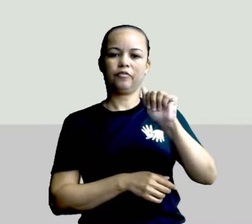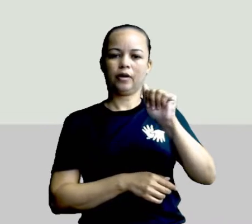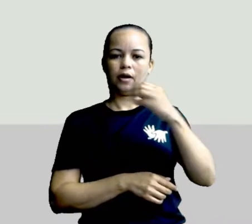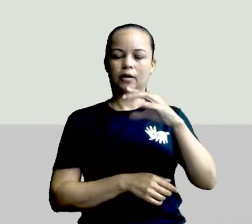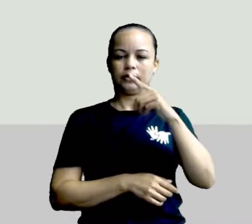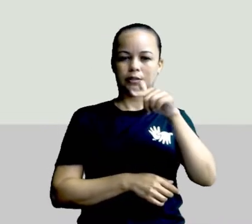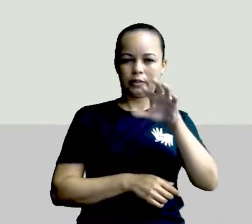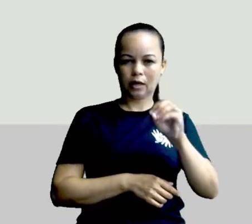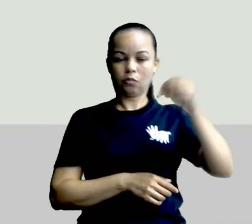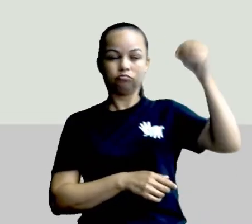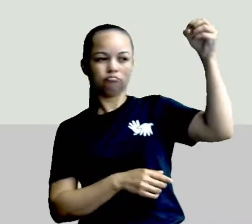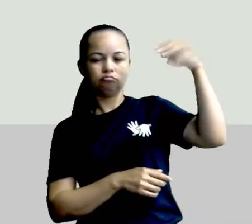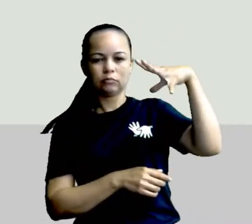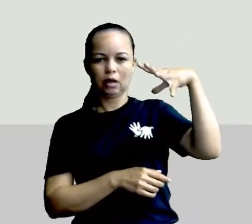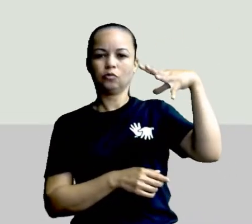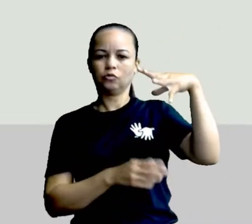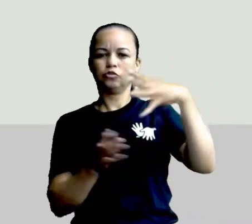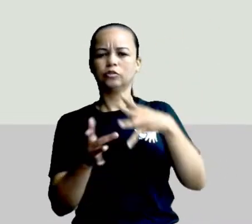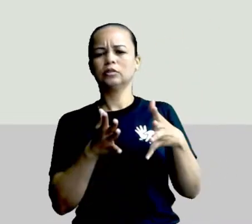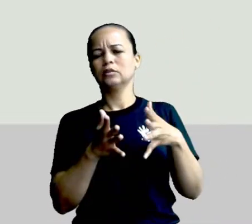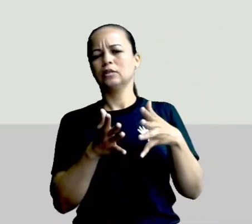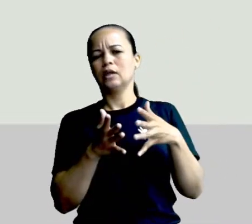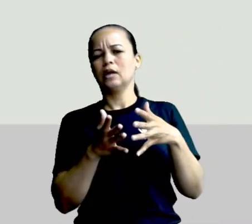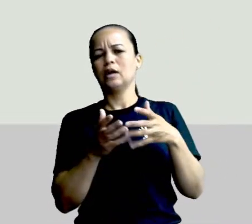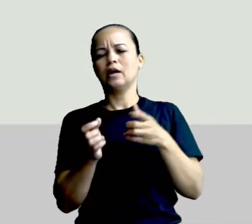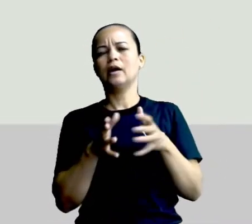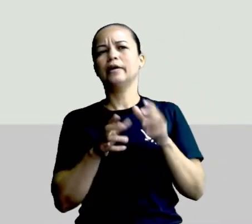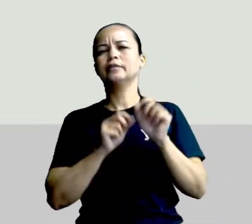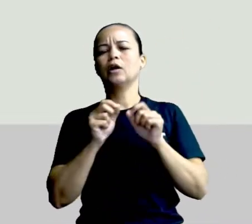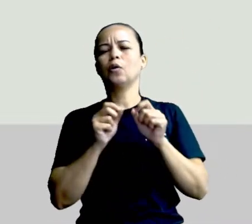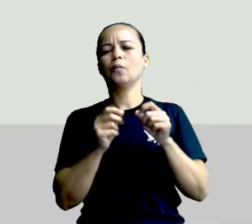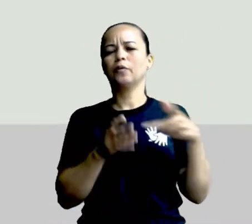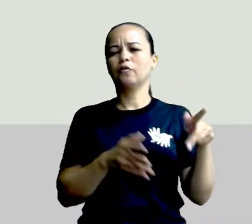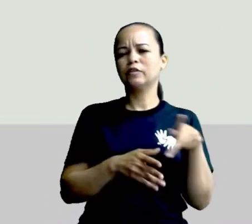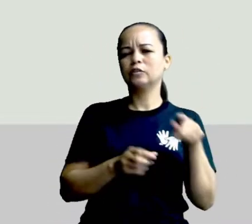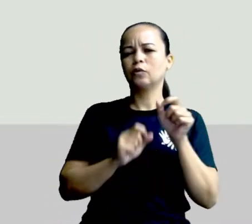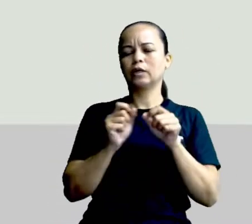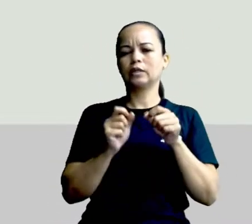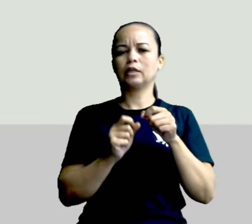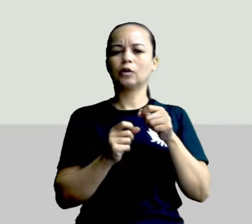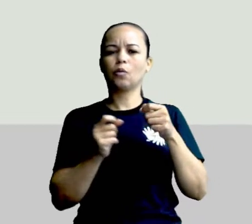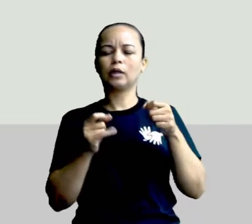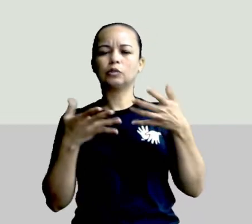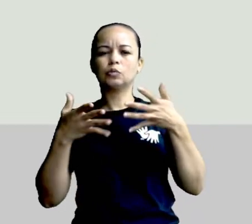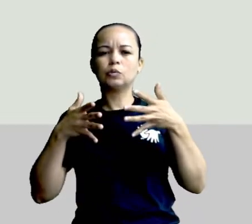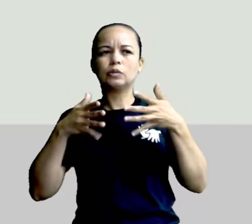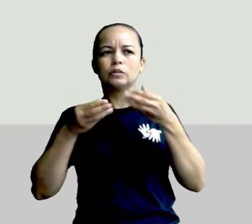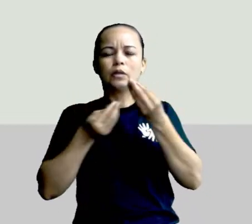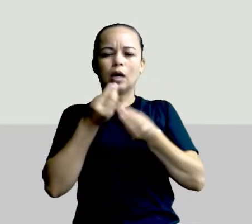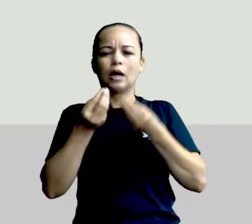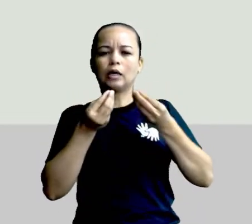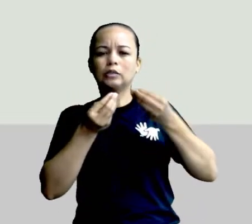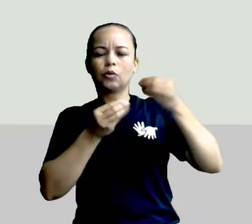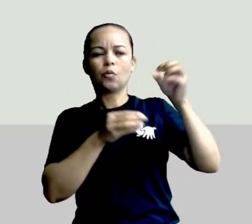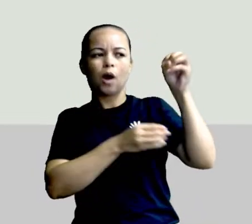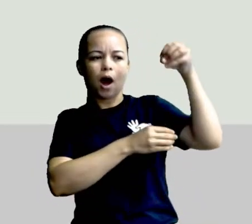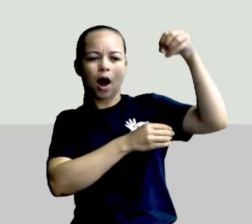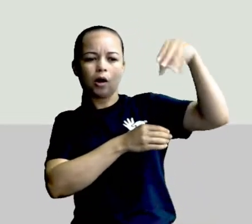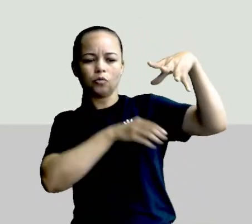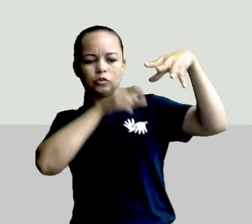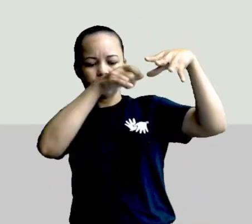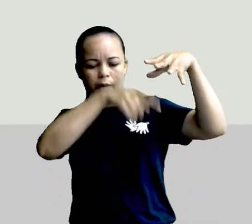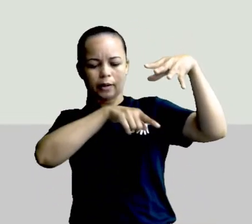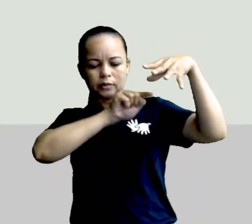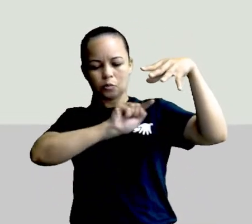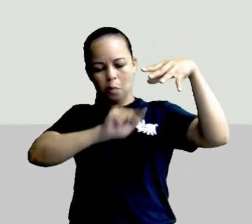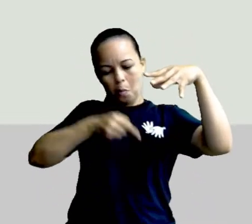refração da luz, ok? Então, o que seria a refração da luz, pessoal? Quando uma onda, uma luz, um feixe de luz